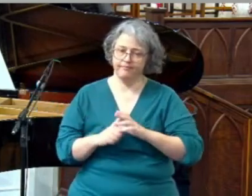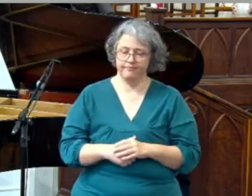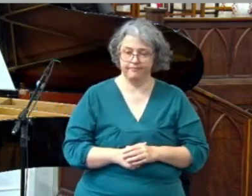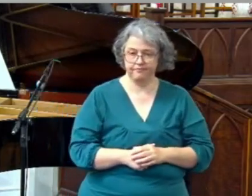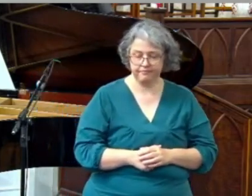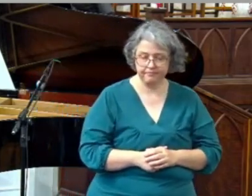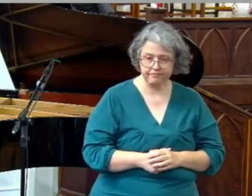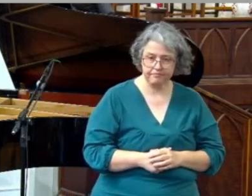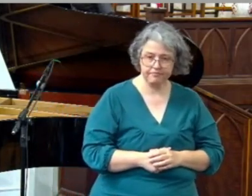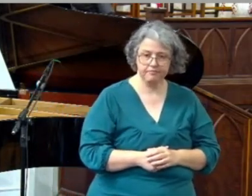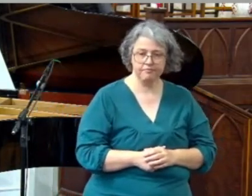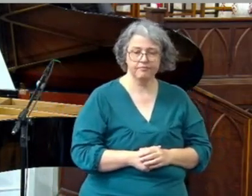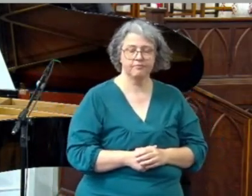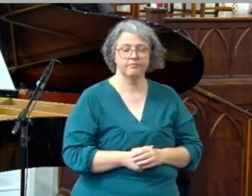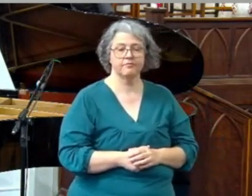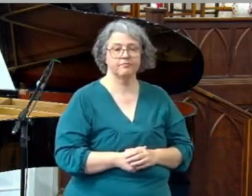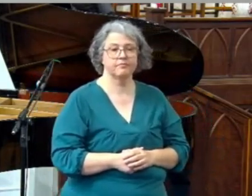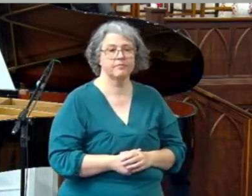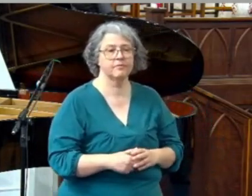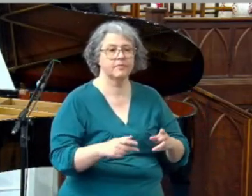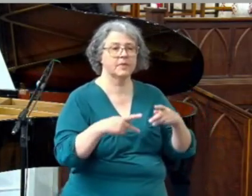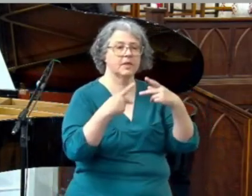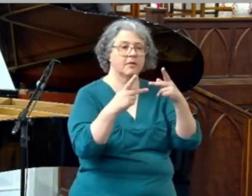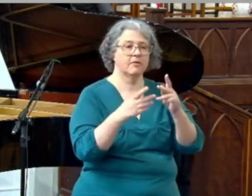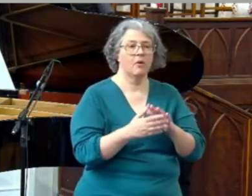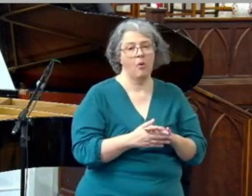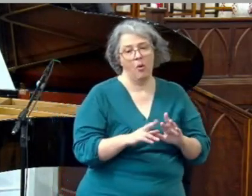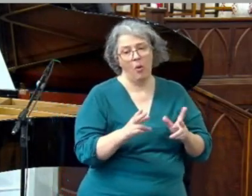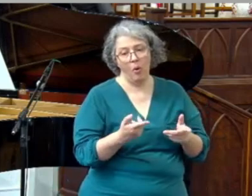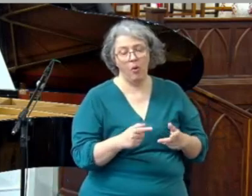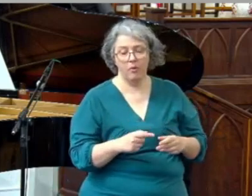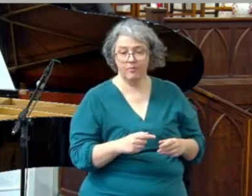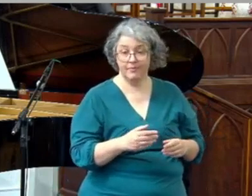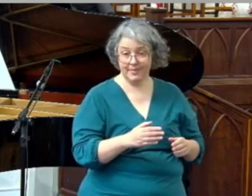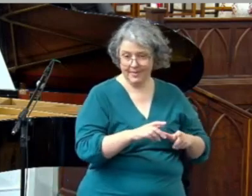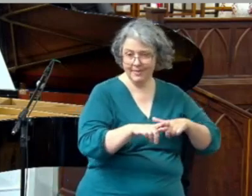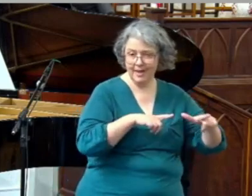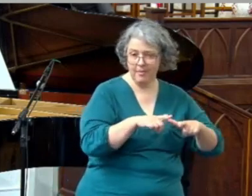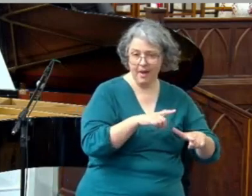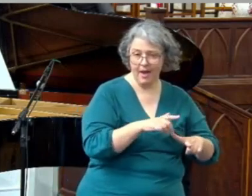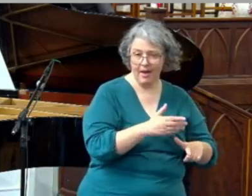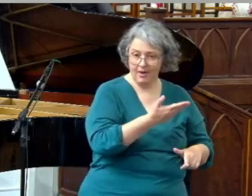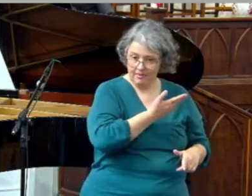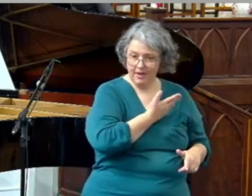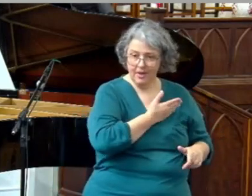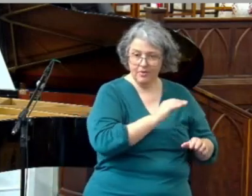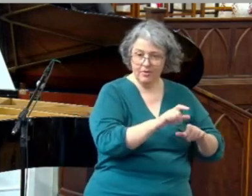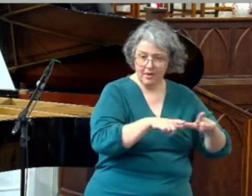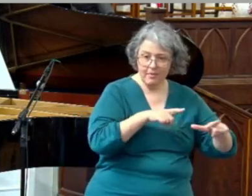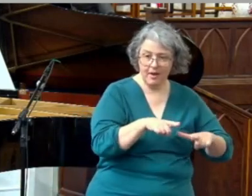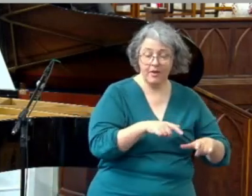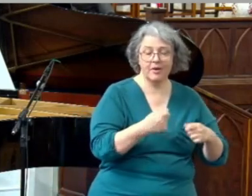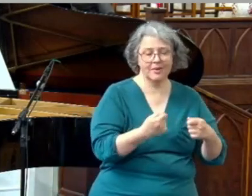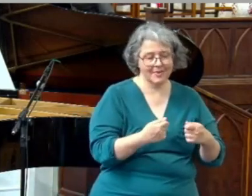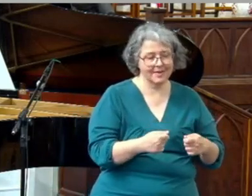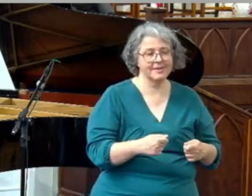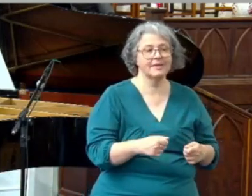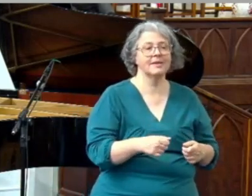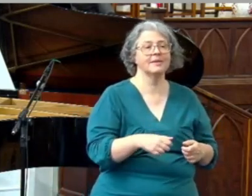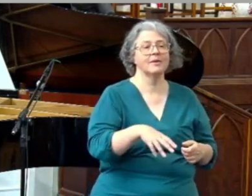O que falar também a respeito de colegas de trabalho, que precisam ouvir o